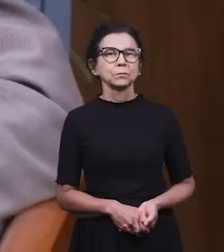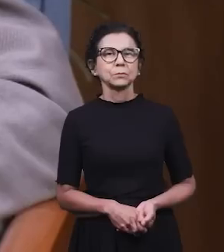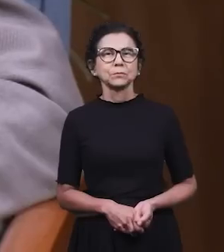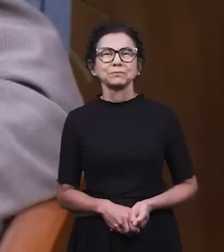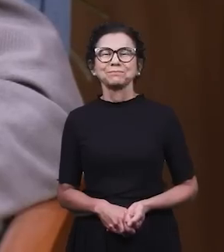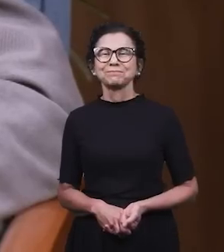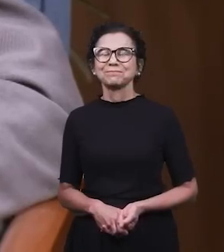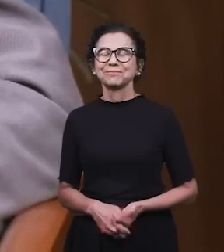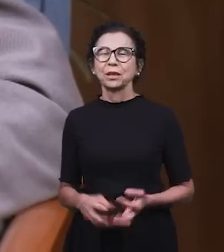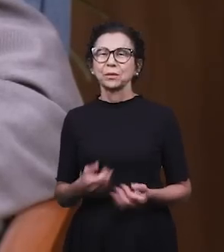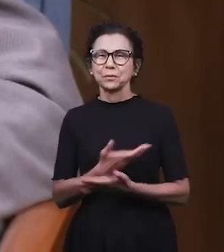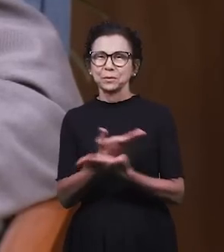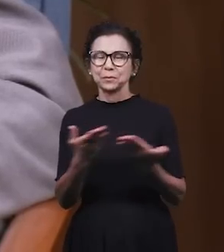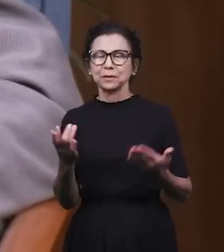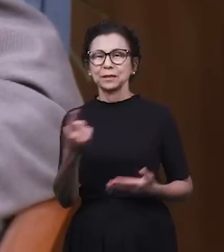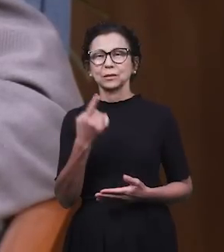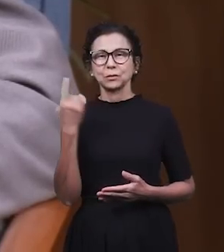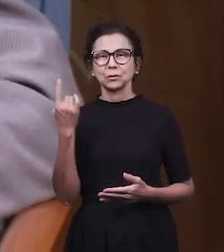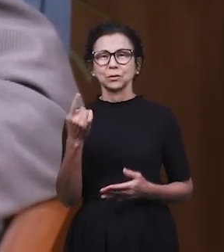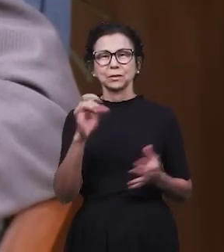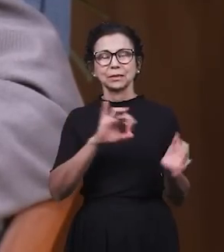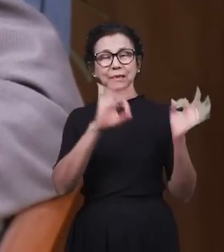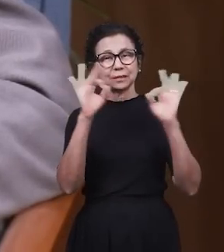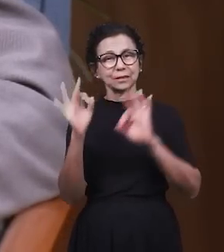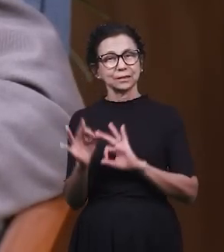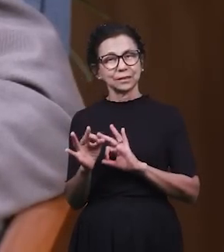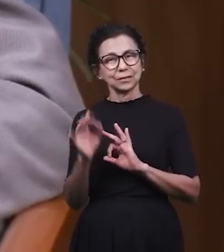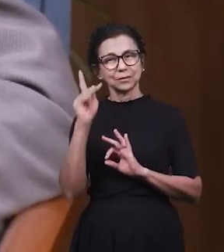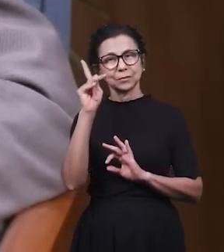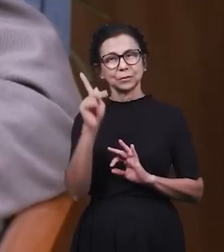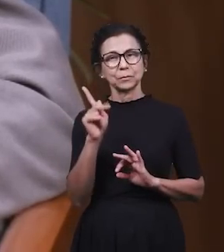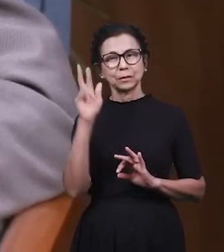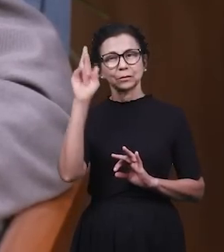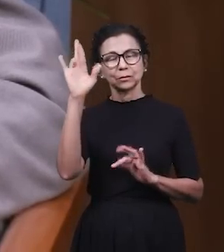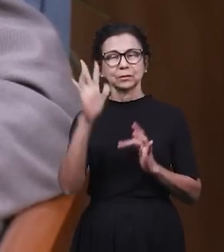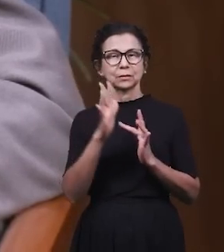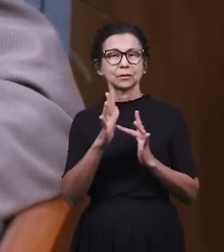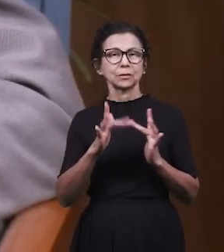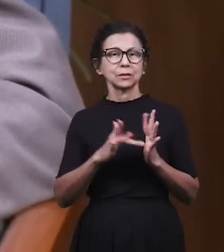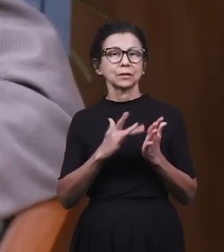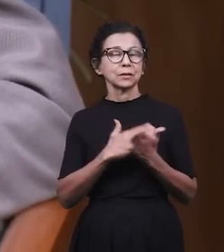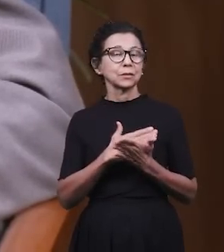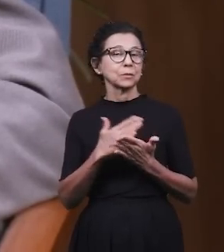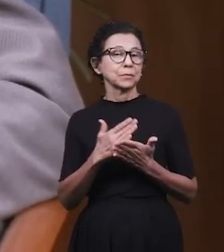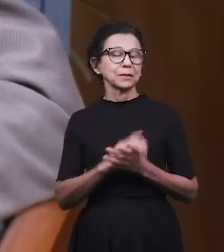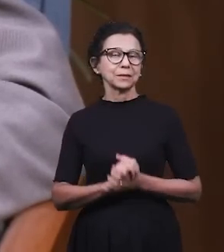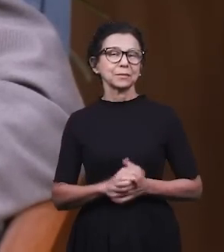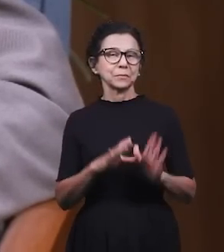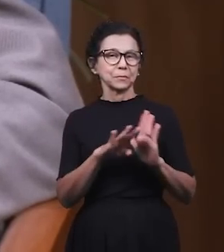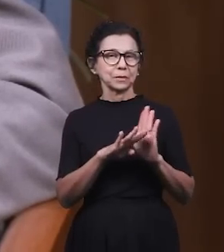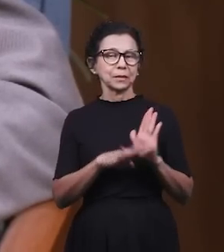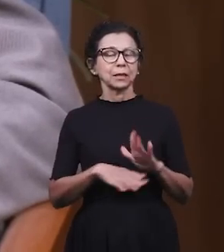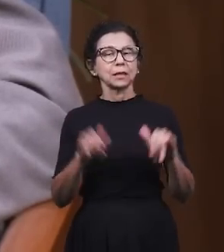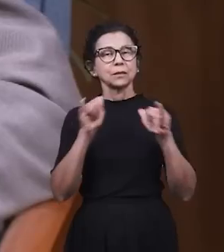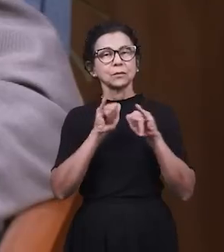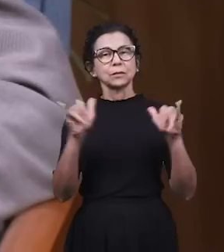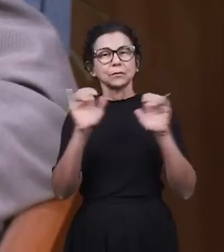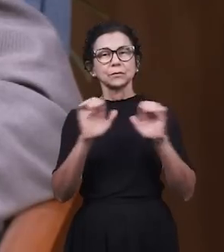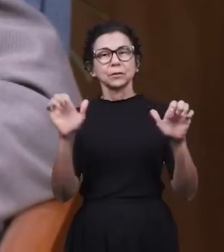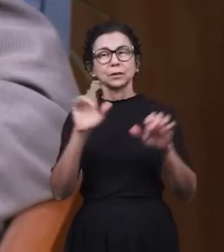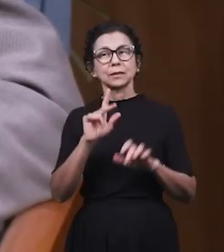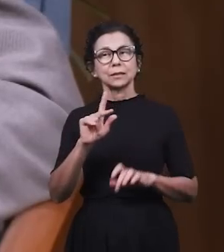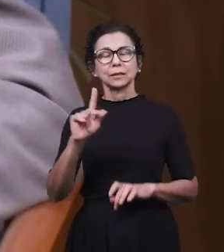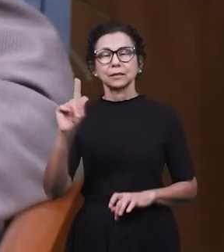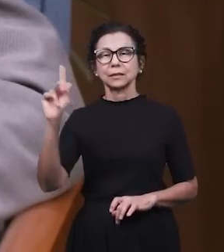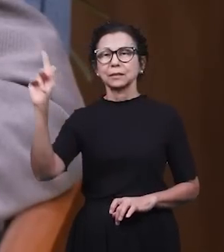Eu saúdo todos aqueles que nos assistem com a paz do Senhor Jesus. Estamos começando o programa Anunciando o Evangelho Eterno. Esse